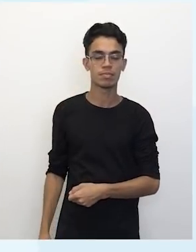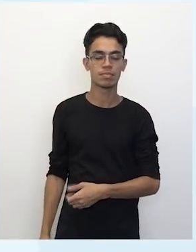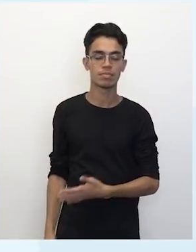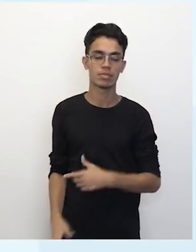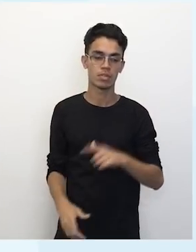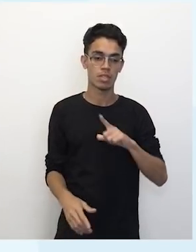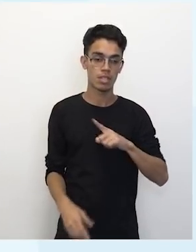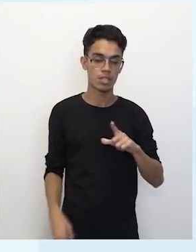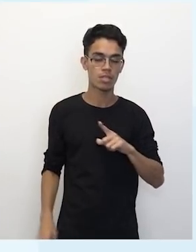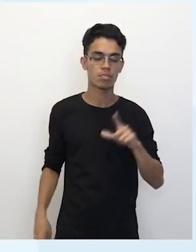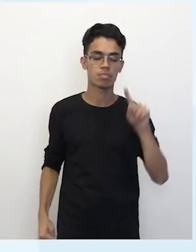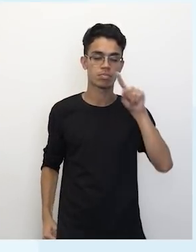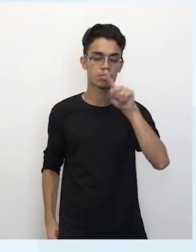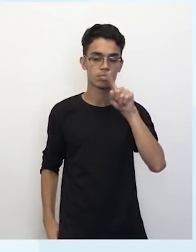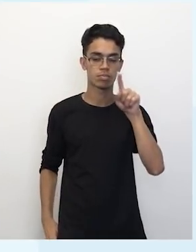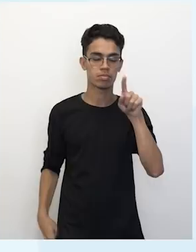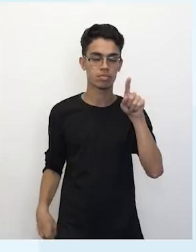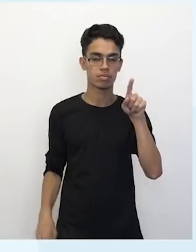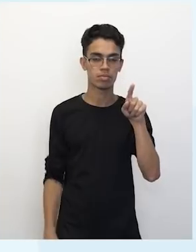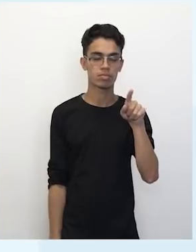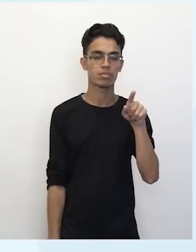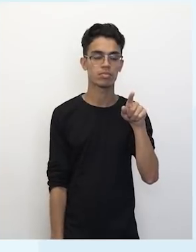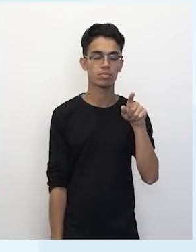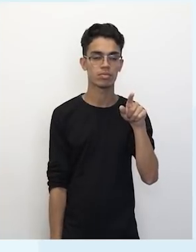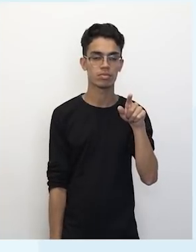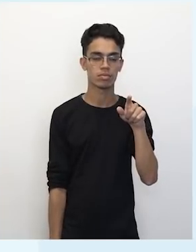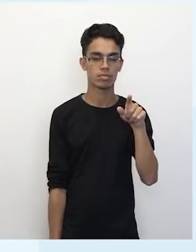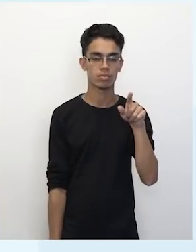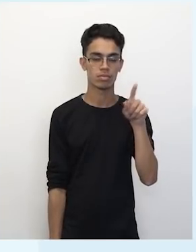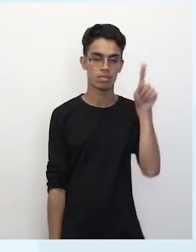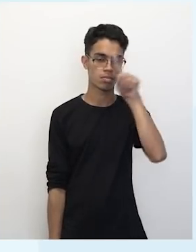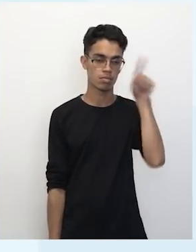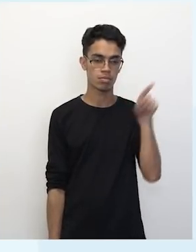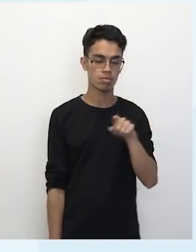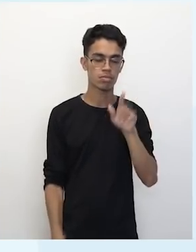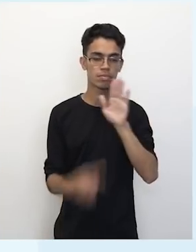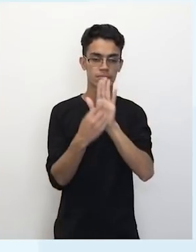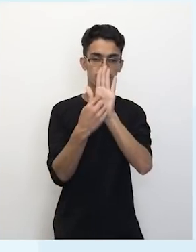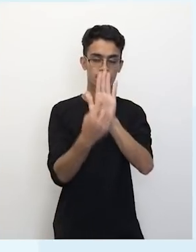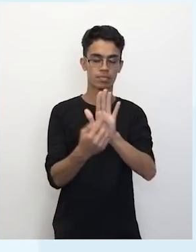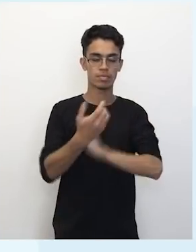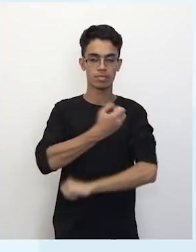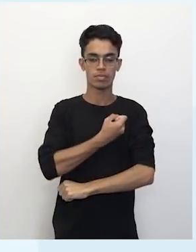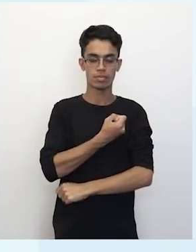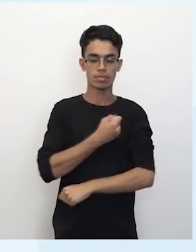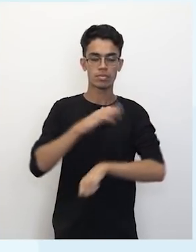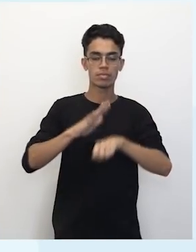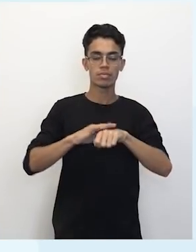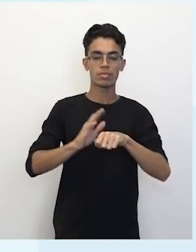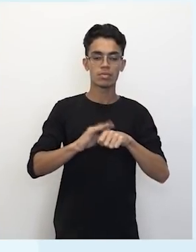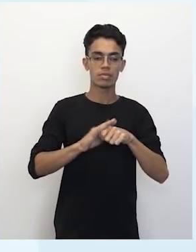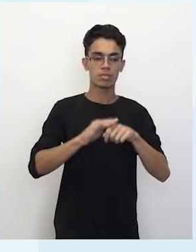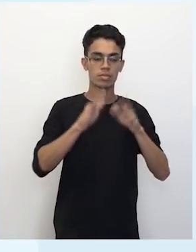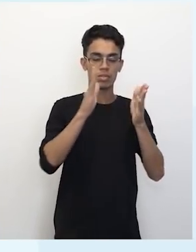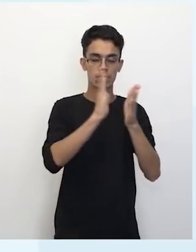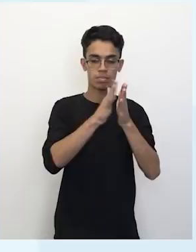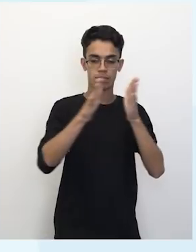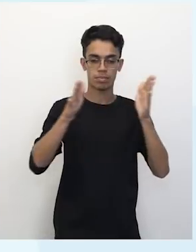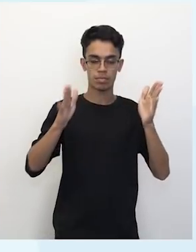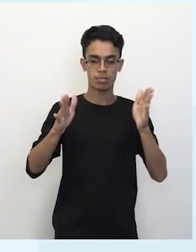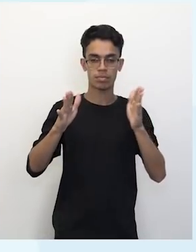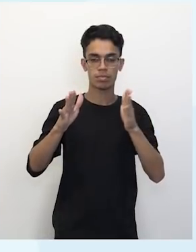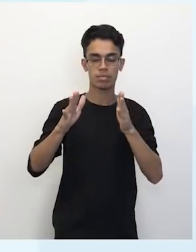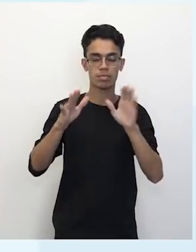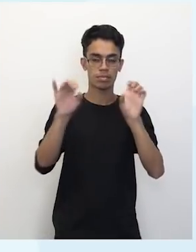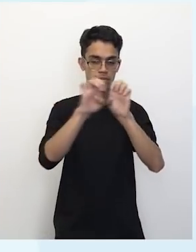parêntese que eu tenho que fazer uma distributiva antes de qualquer coisa. Olha lá, ó, aparecendo a operação. Então, eu faço essa distributiva e caio na